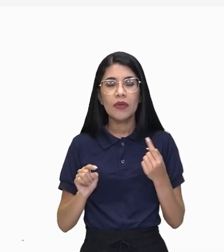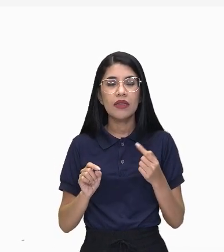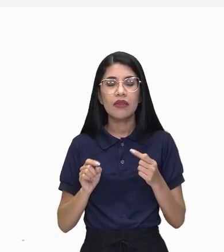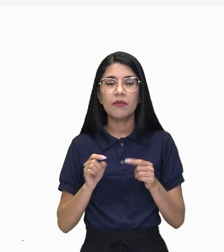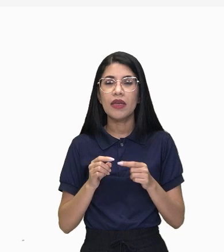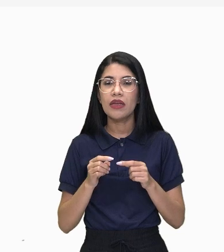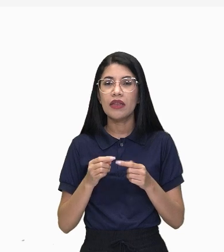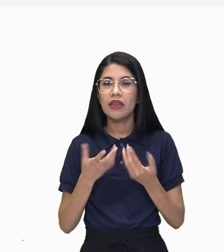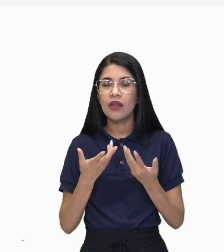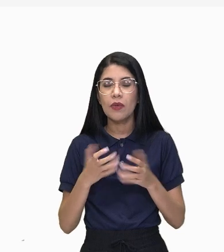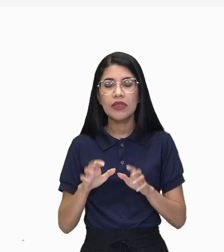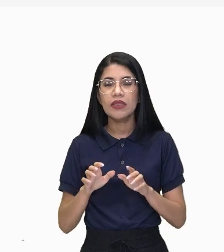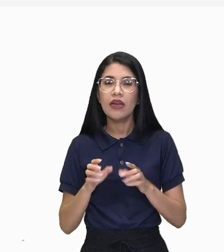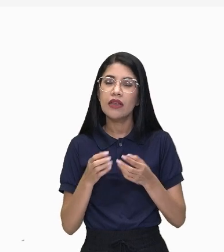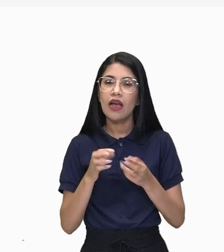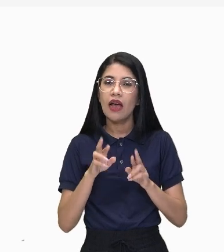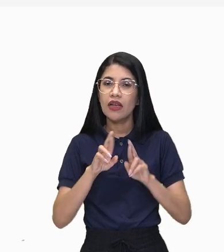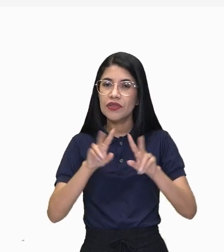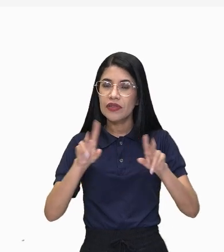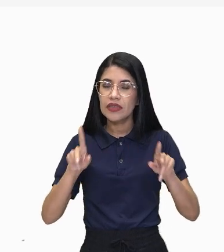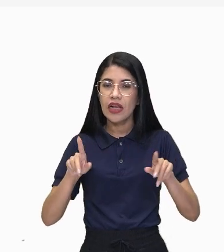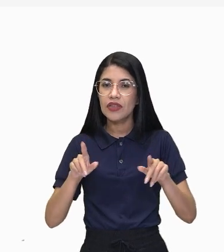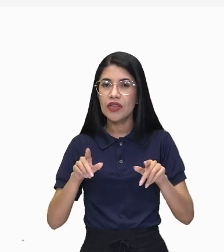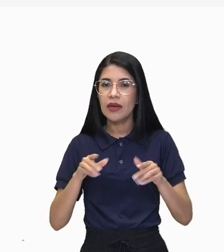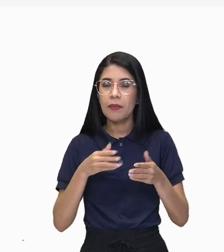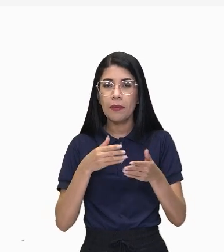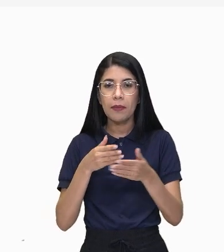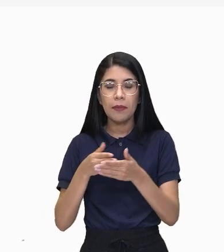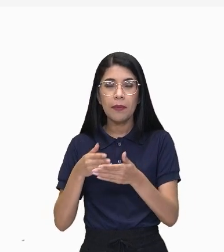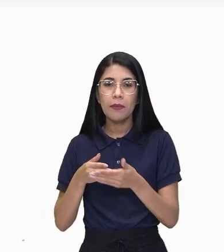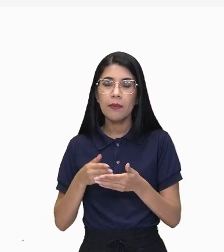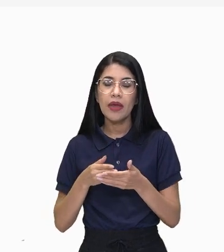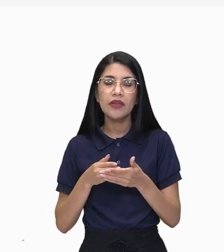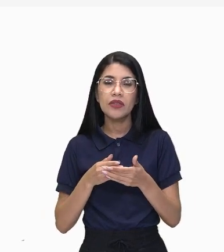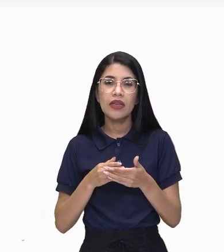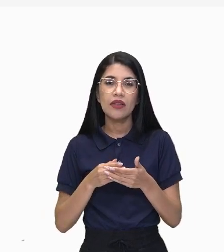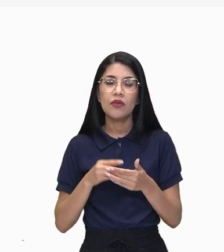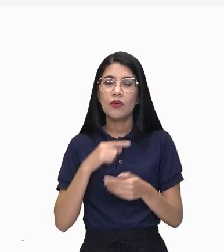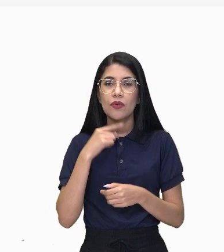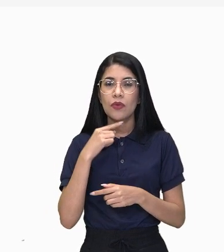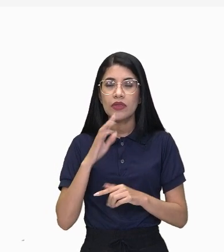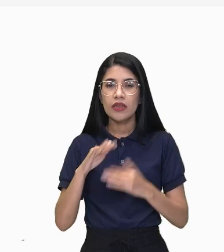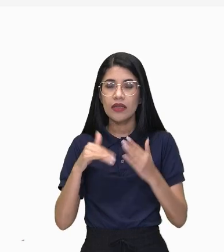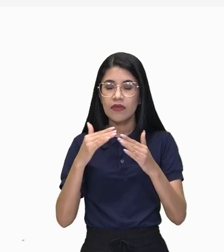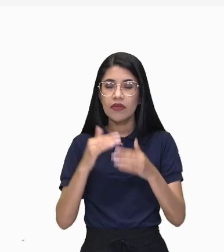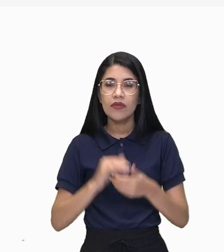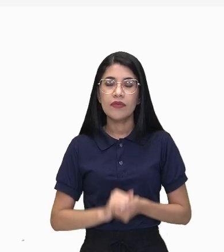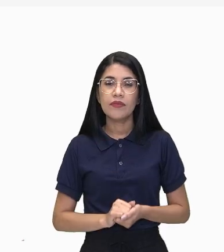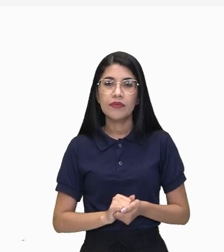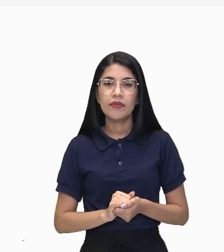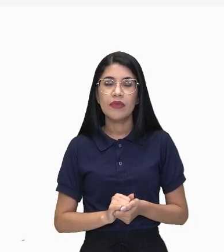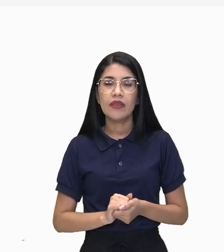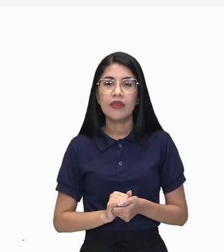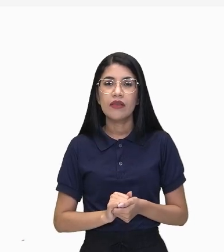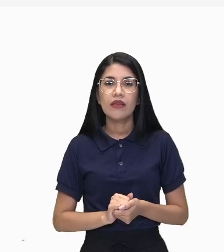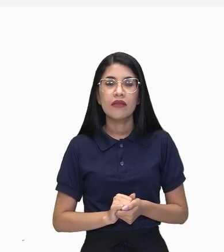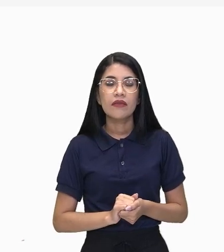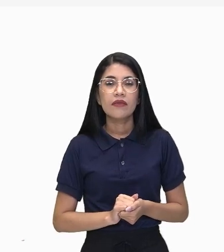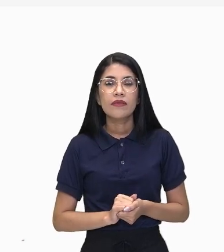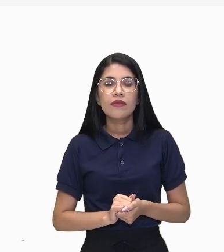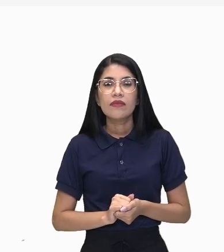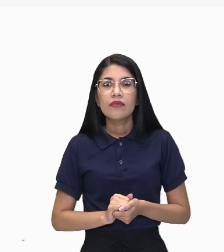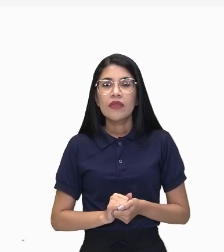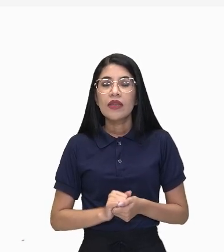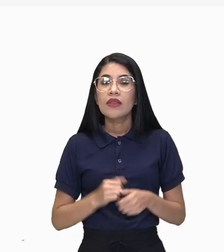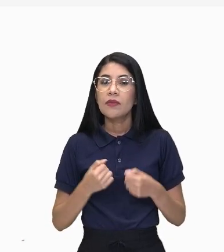diversidade, isso acaba não levando a gente para frente, né? Essa questão de ser conservadorismo, isso não leva uma sociedade para frente. É isso que a gente